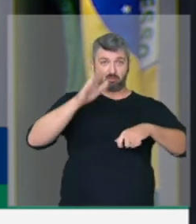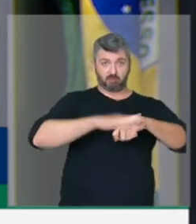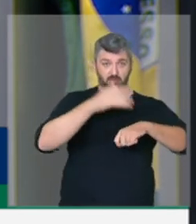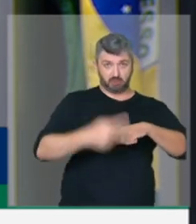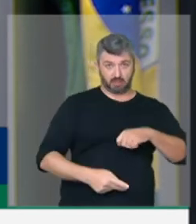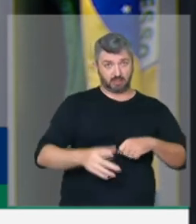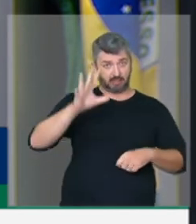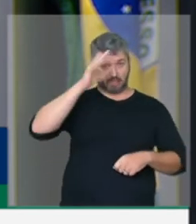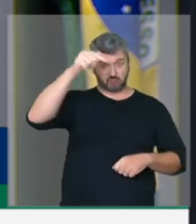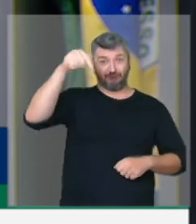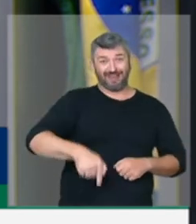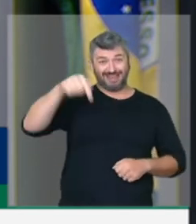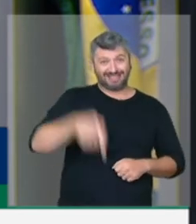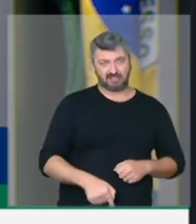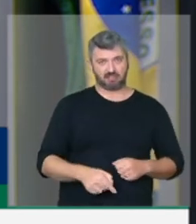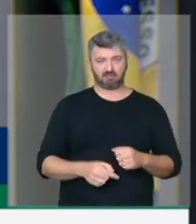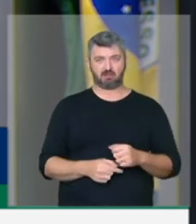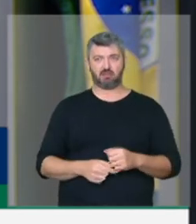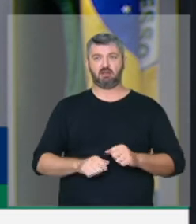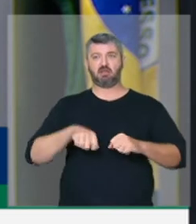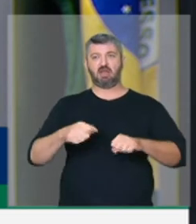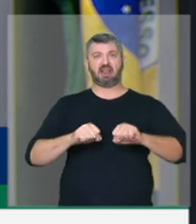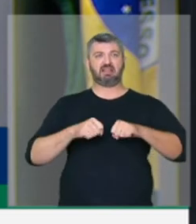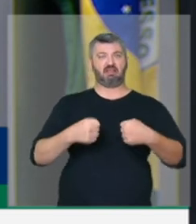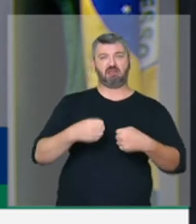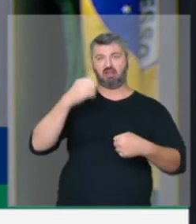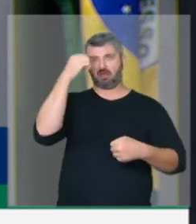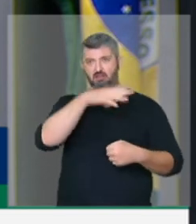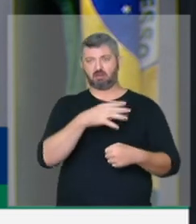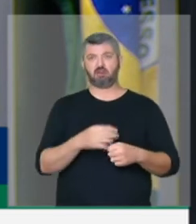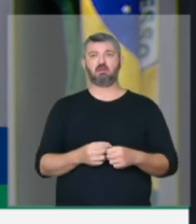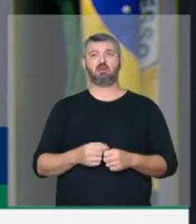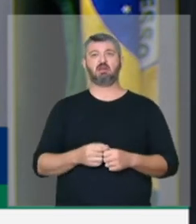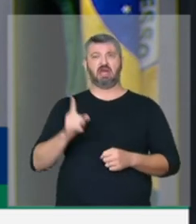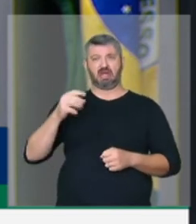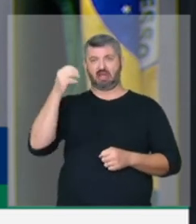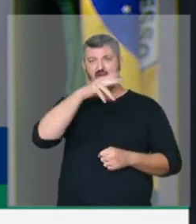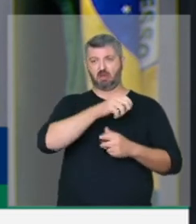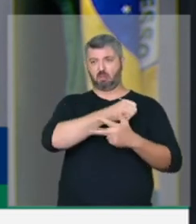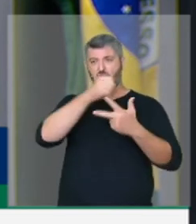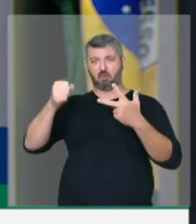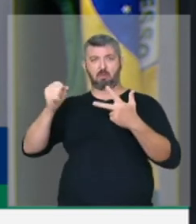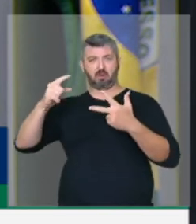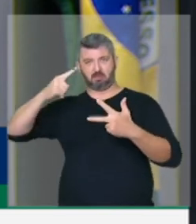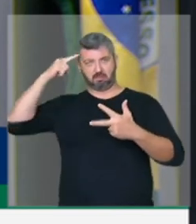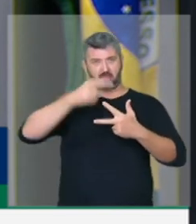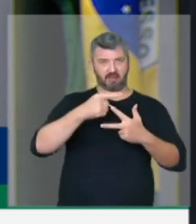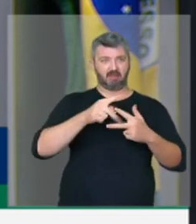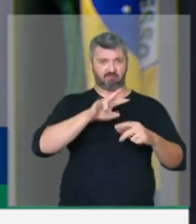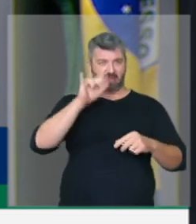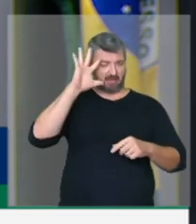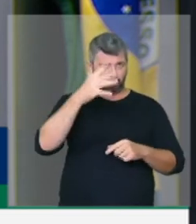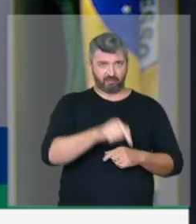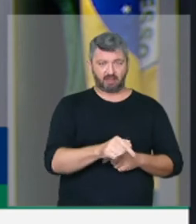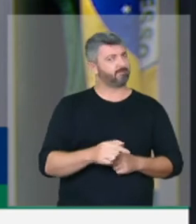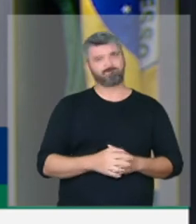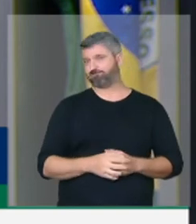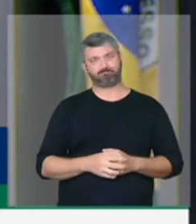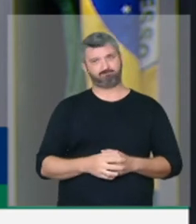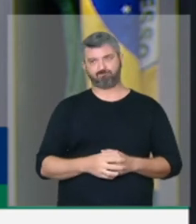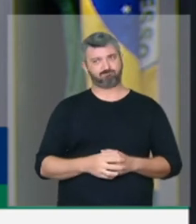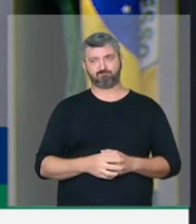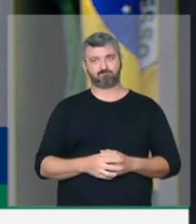E se há quem defenda atrocidades e autoritarismos, não é com autoritarismos de outros poderes que serão corrigidos. Muito